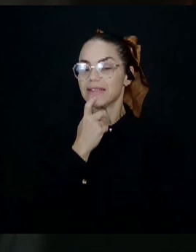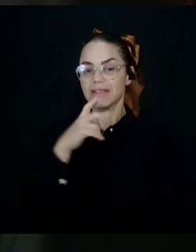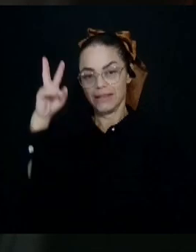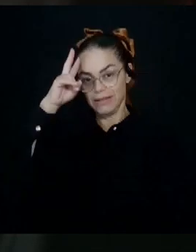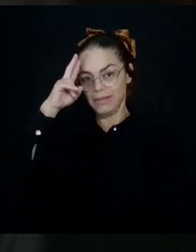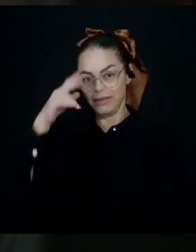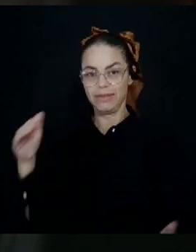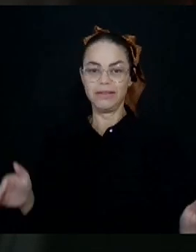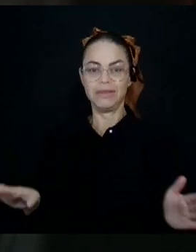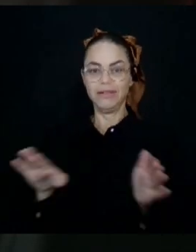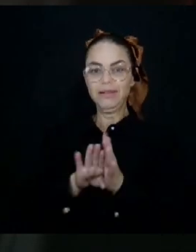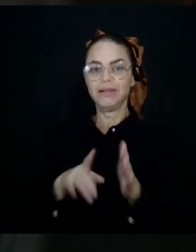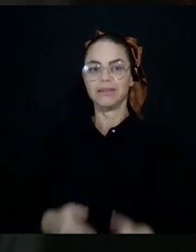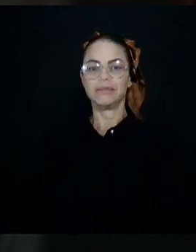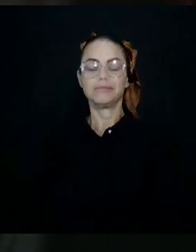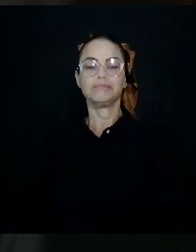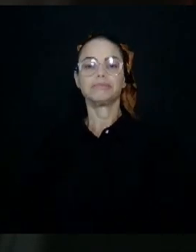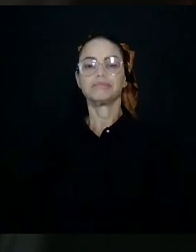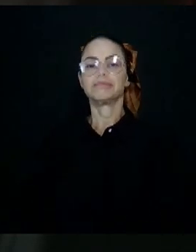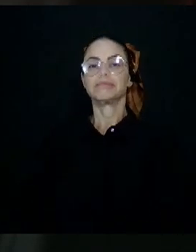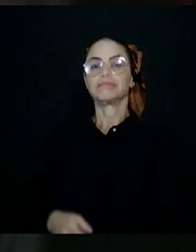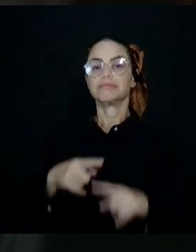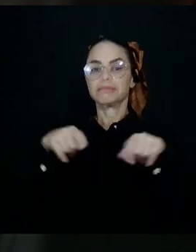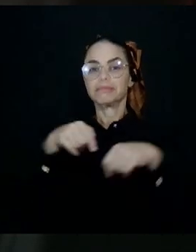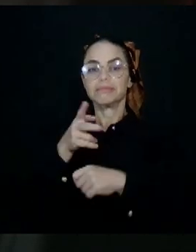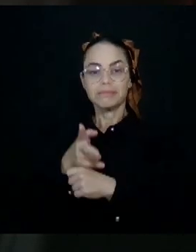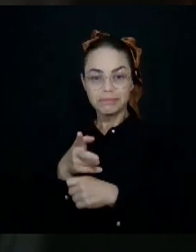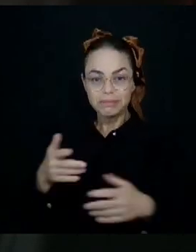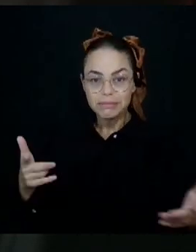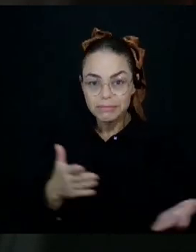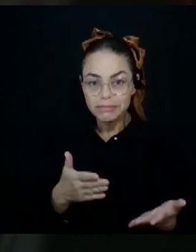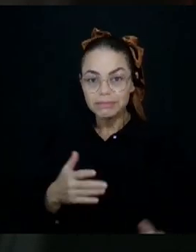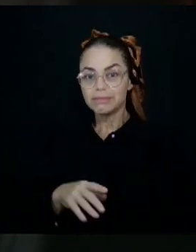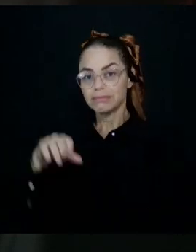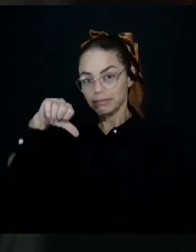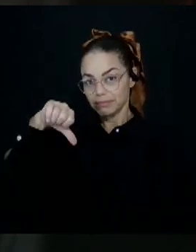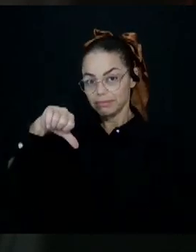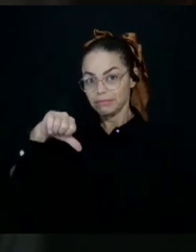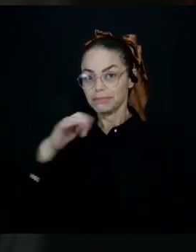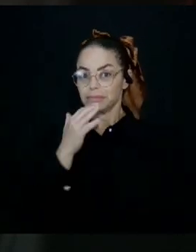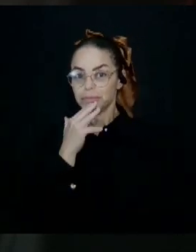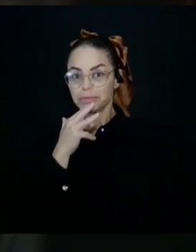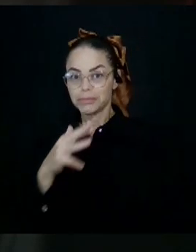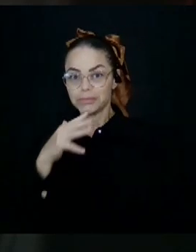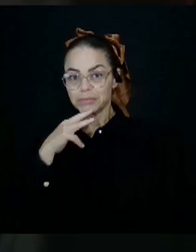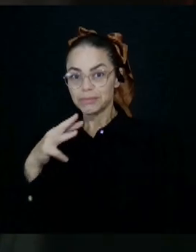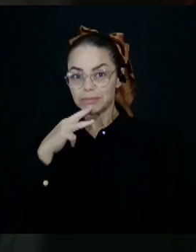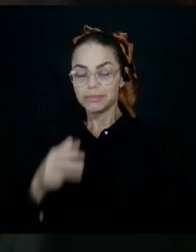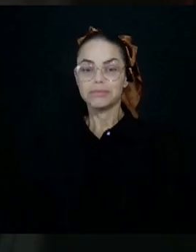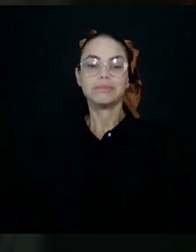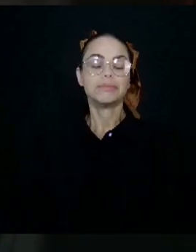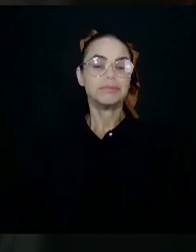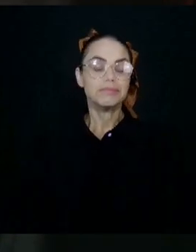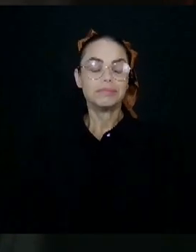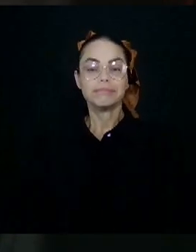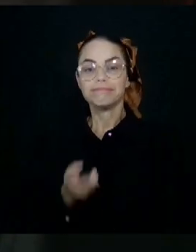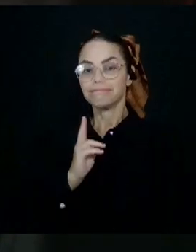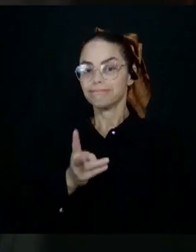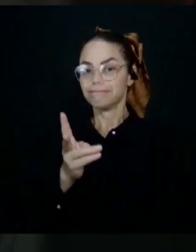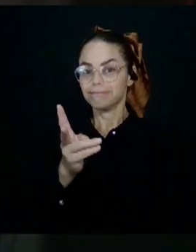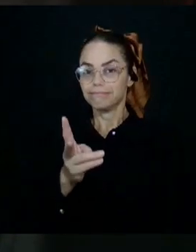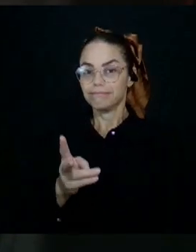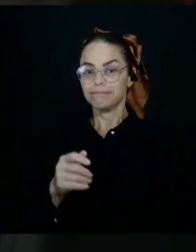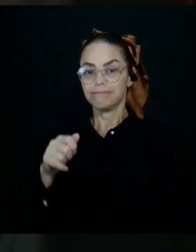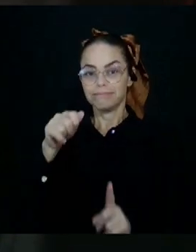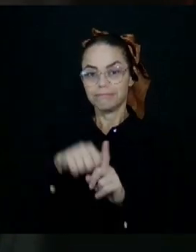do nosso Estúdio Câmara. Hoje, dia 9 de março, e a gente segue no mês da mulher e hoje a gente